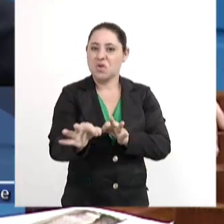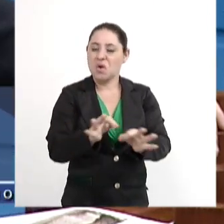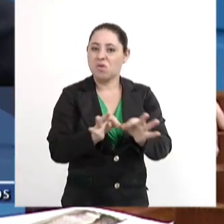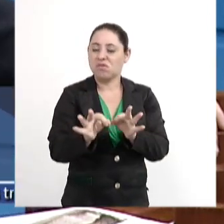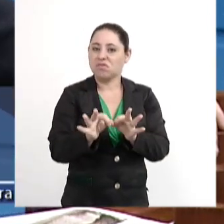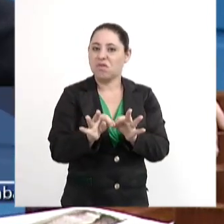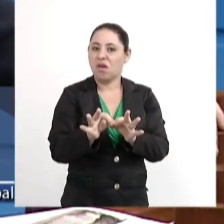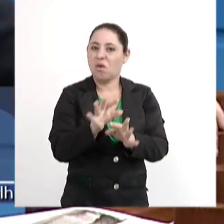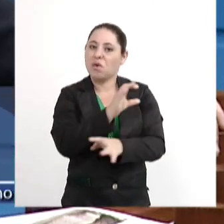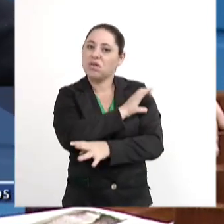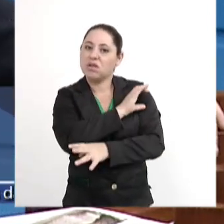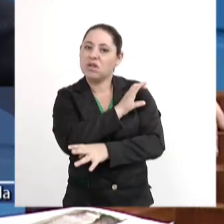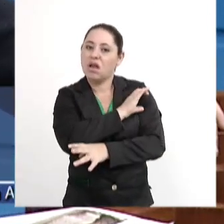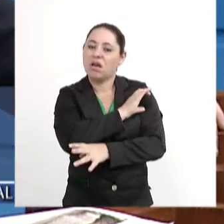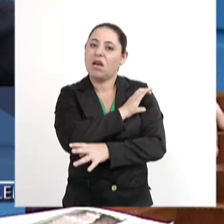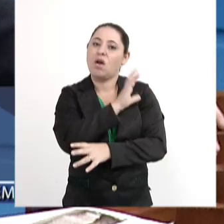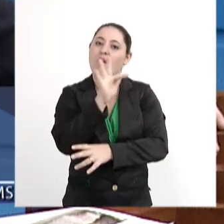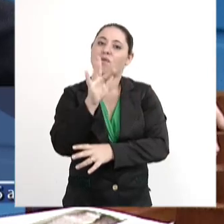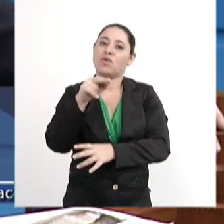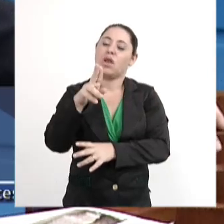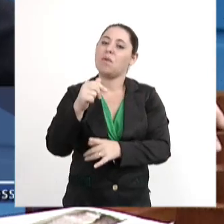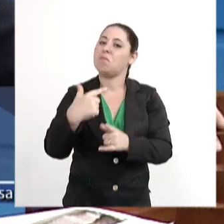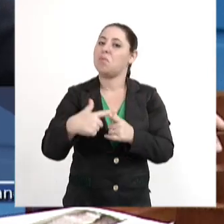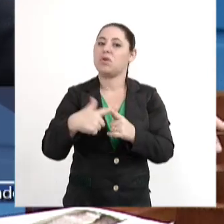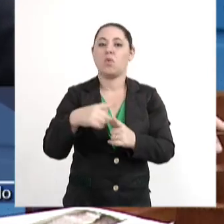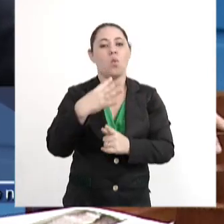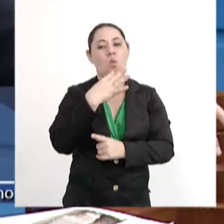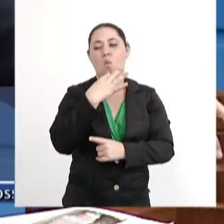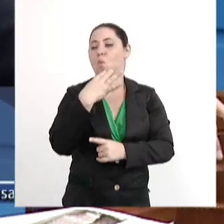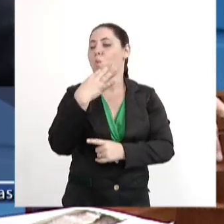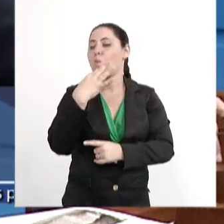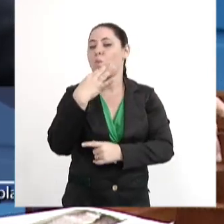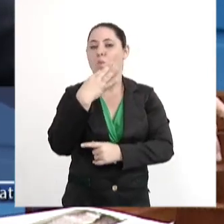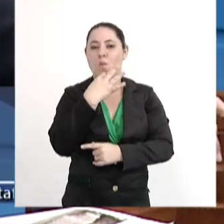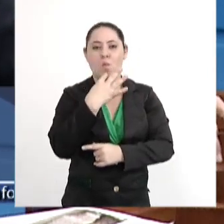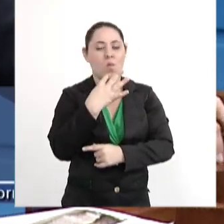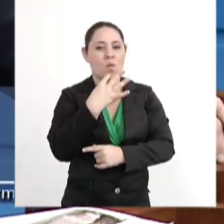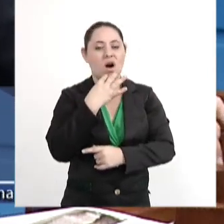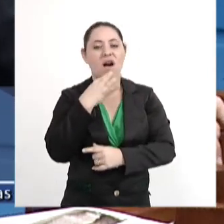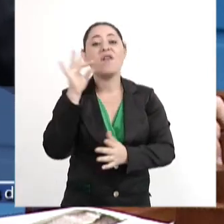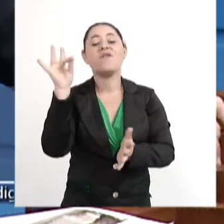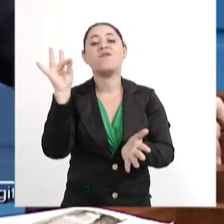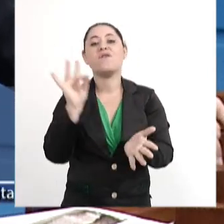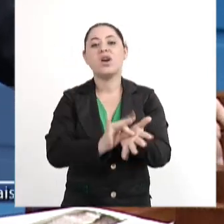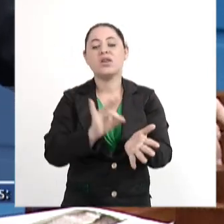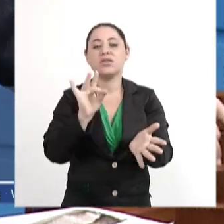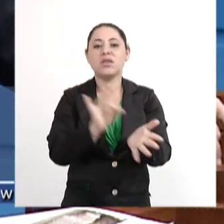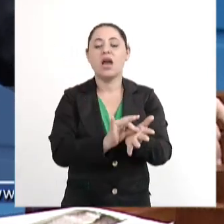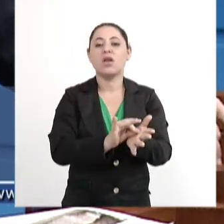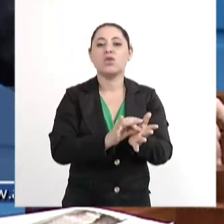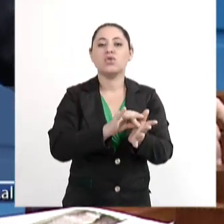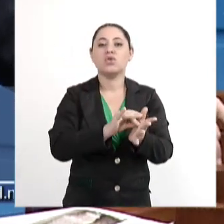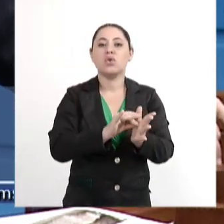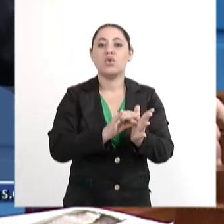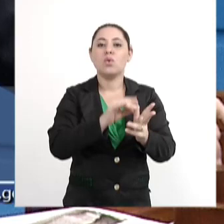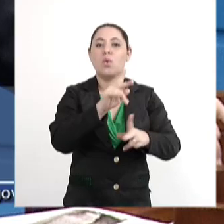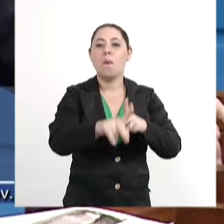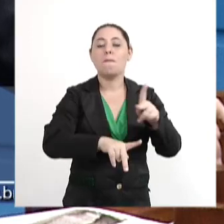este órgão, porque desconhece totalmente a realidade dos povos